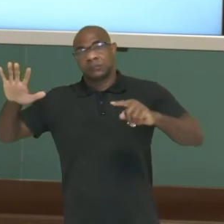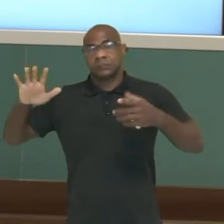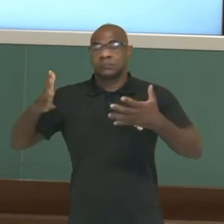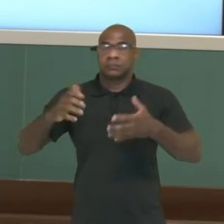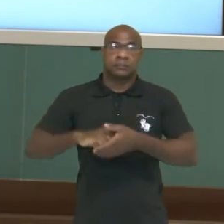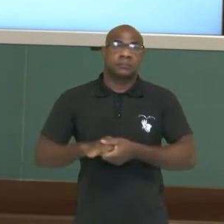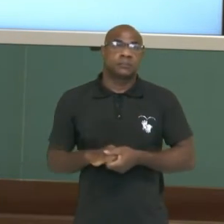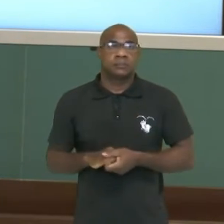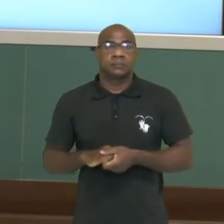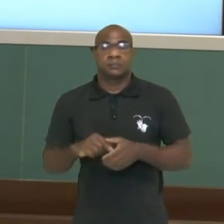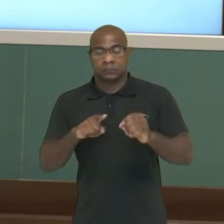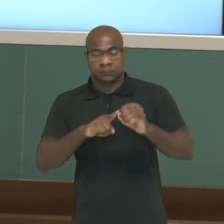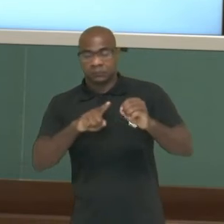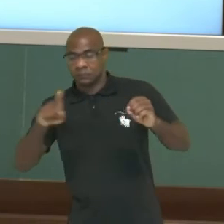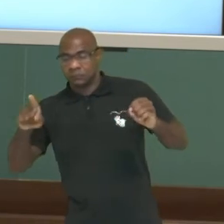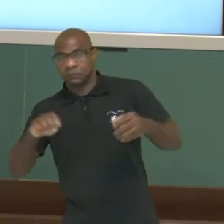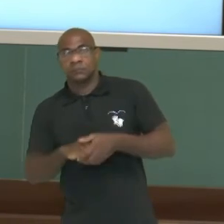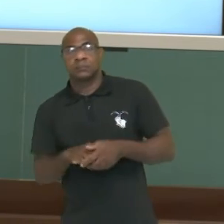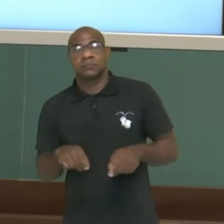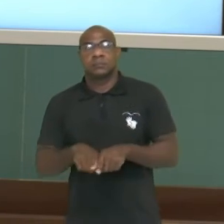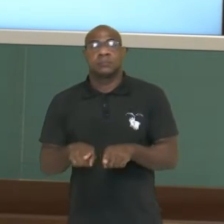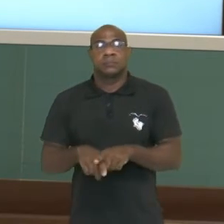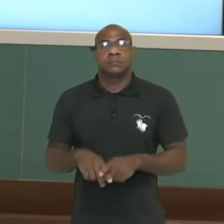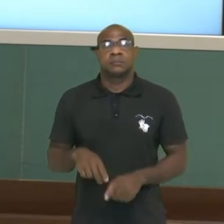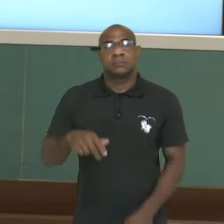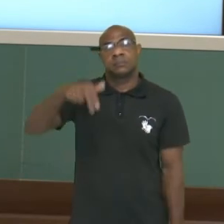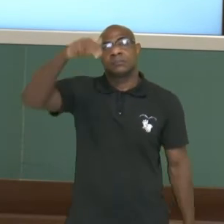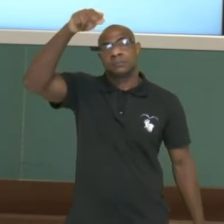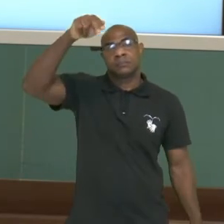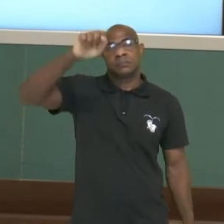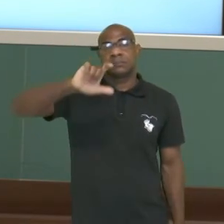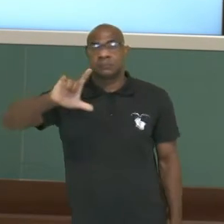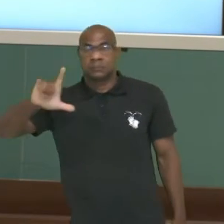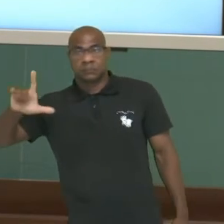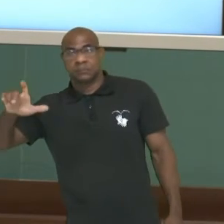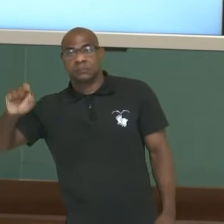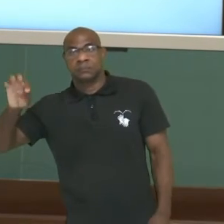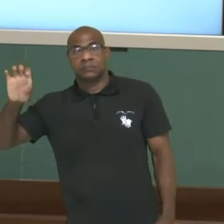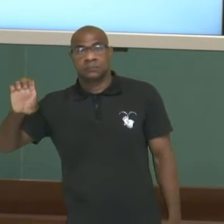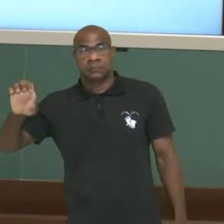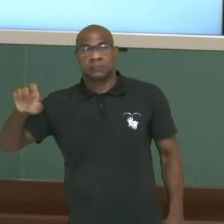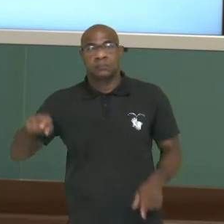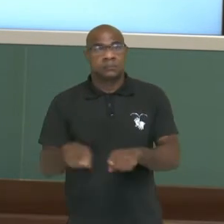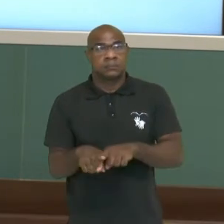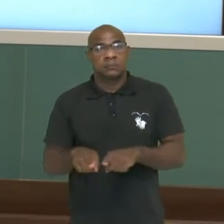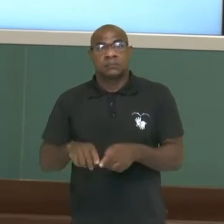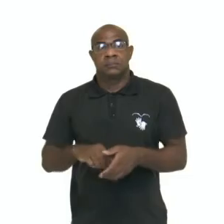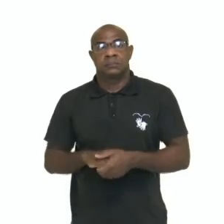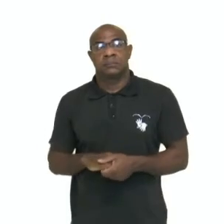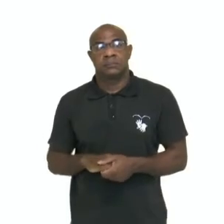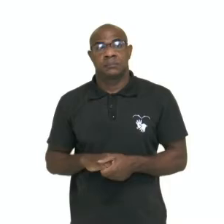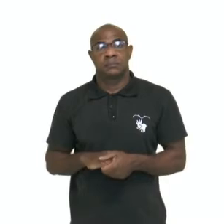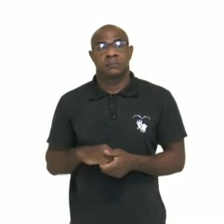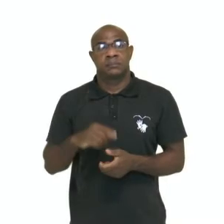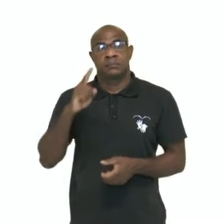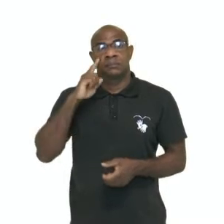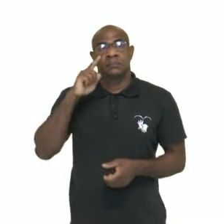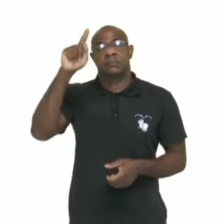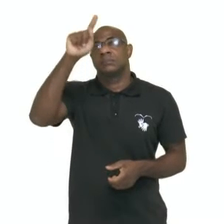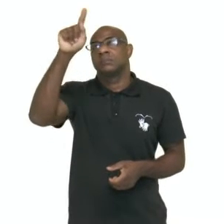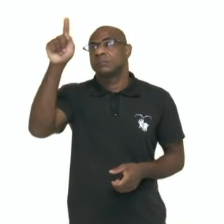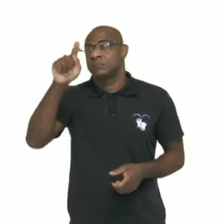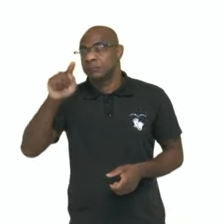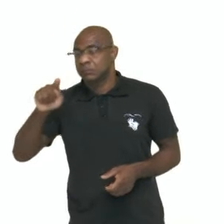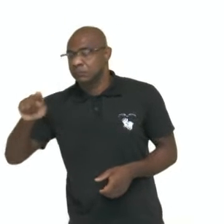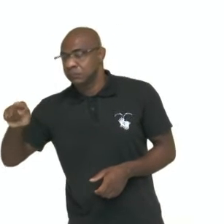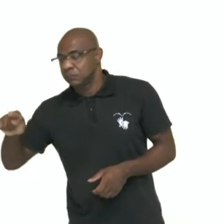né? Rota norte-leste, então ao longo da costa do Ártico, da região russa, né? Então você vê isso aqui também, né? Então,